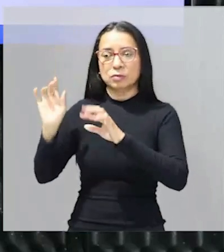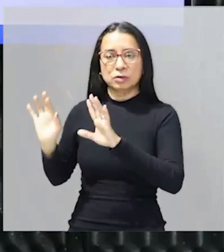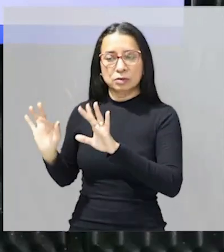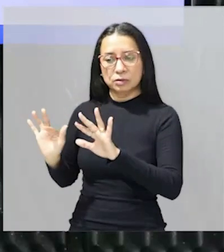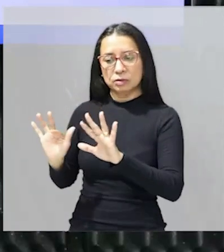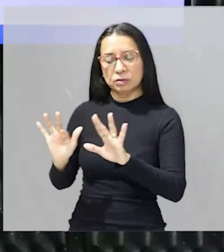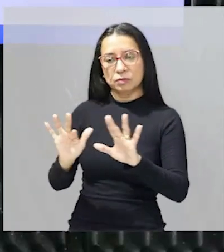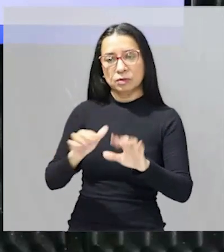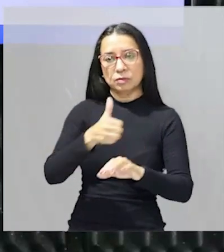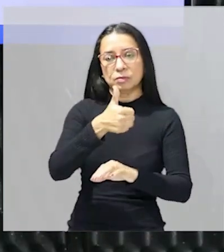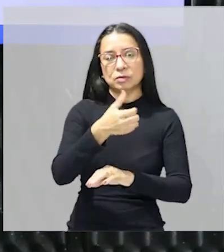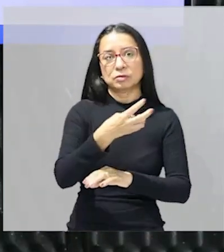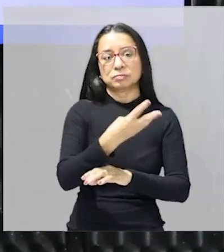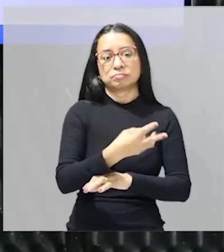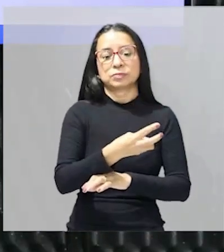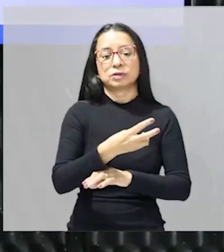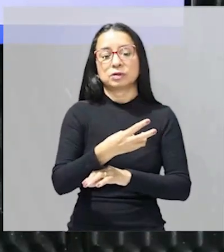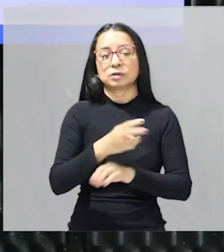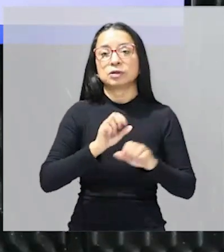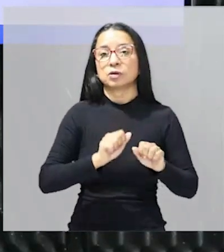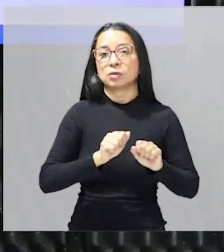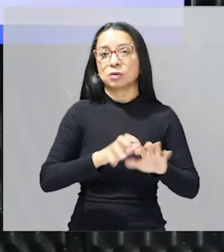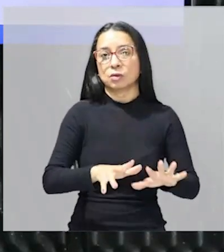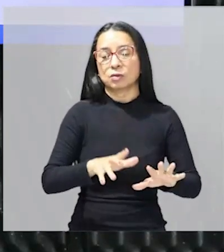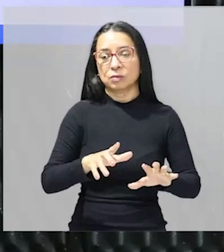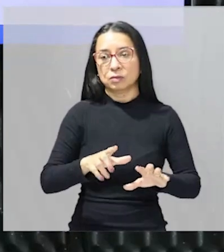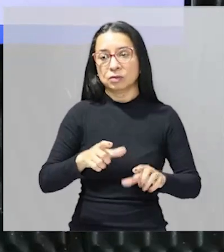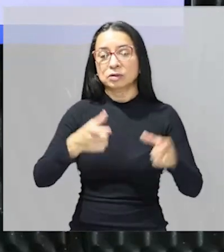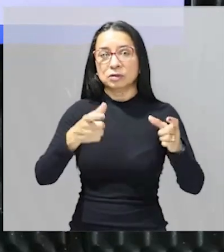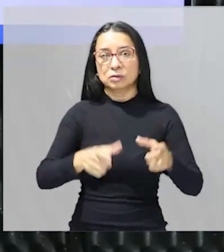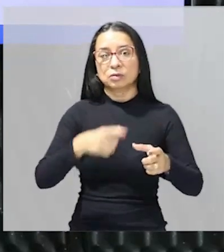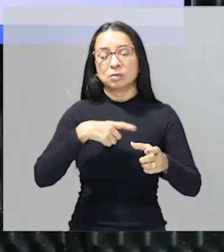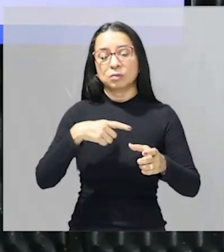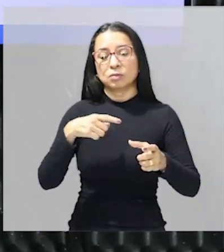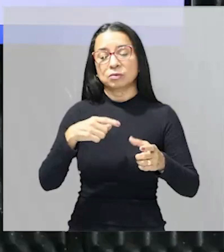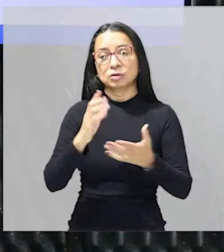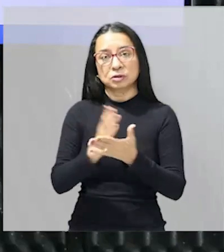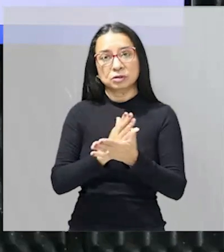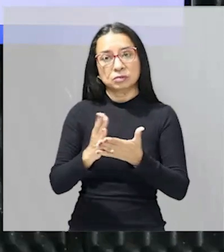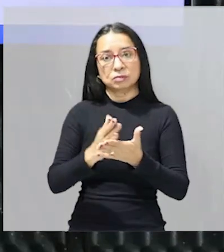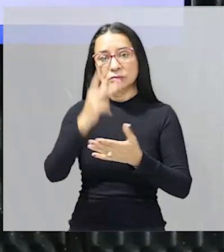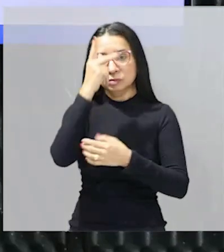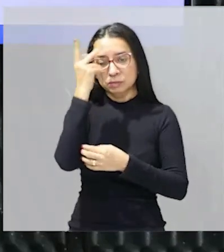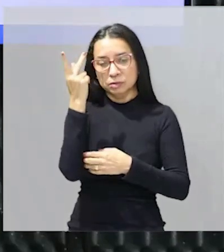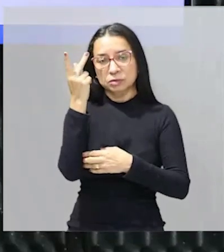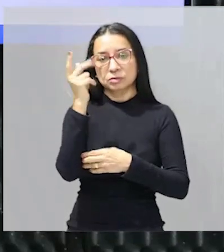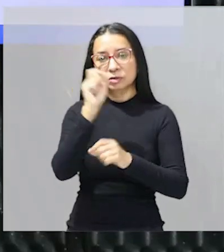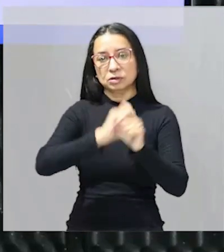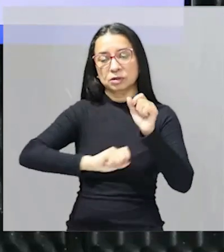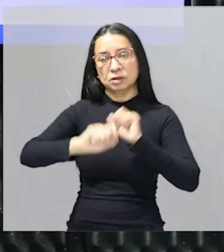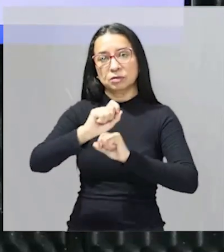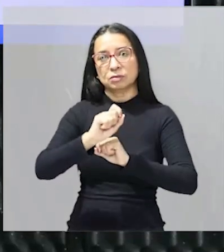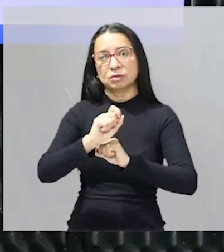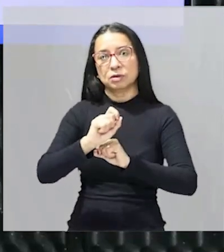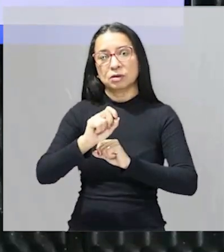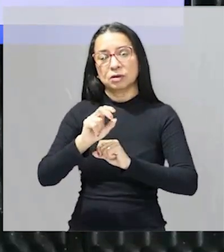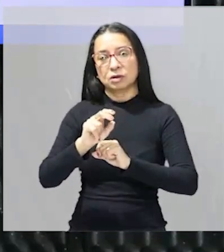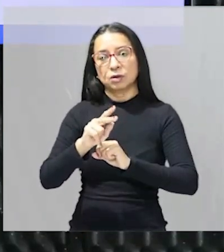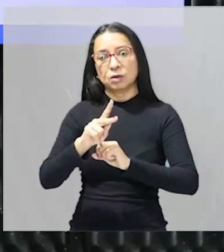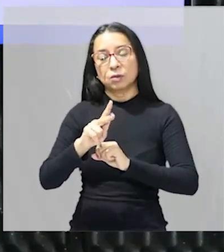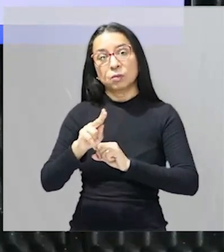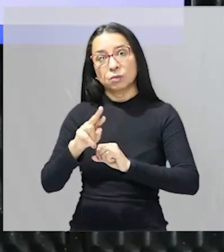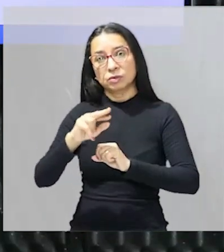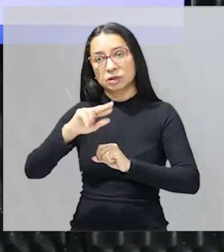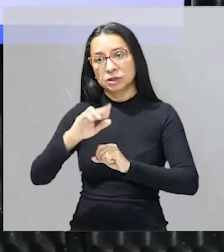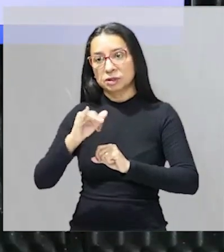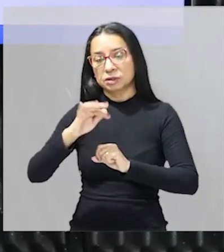13 colônias, onde parte significativa desses colonos eram o quê? Puritanos,